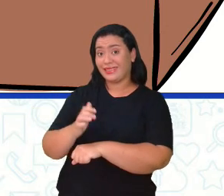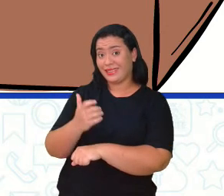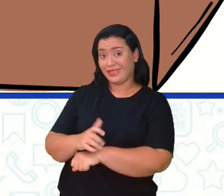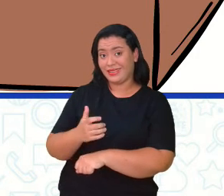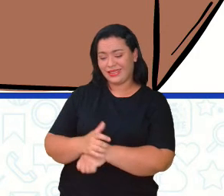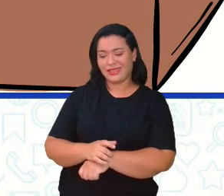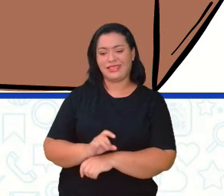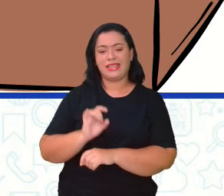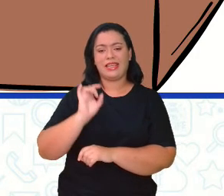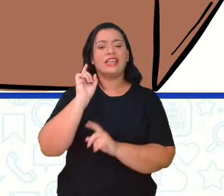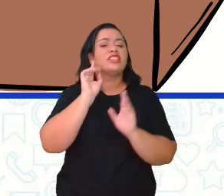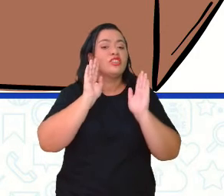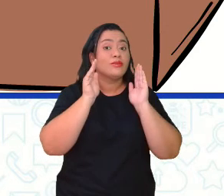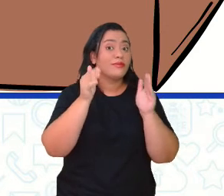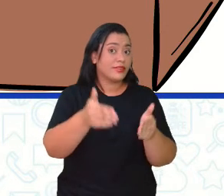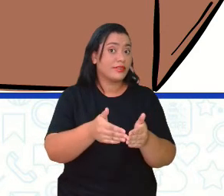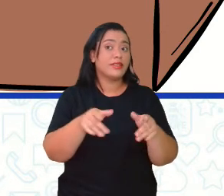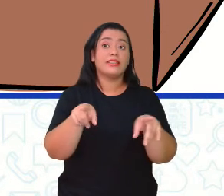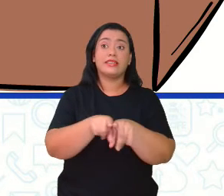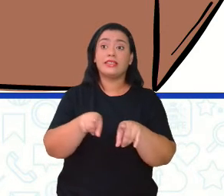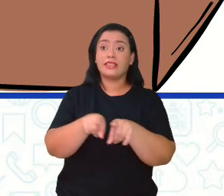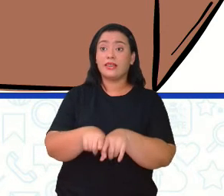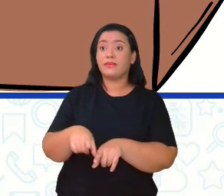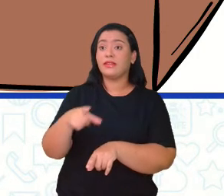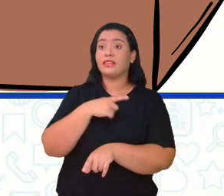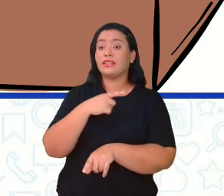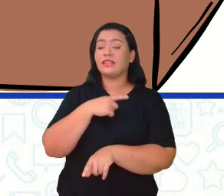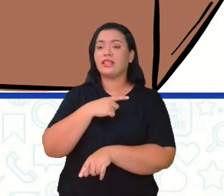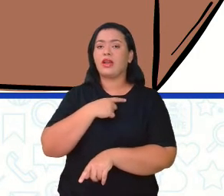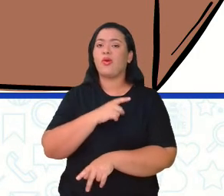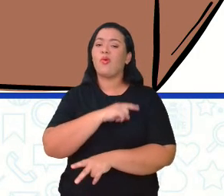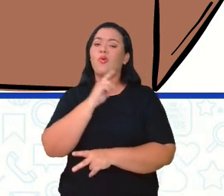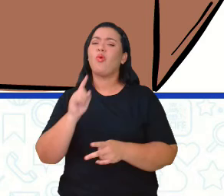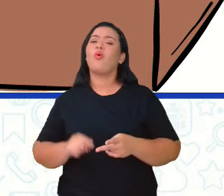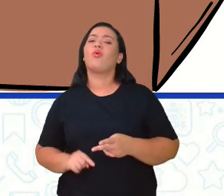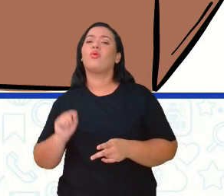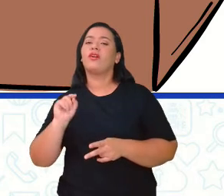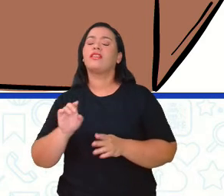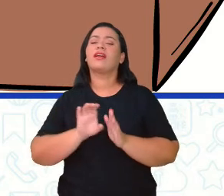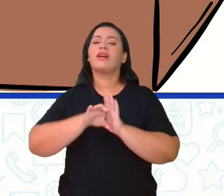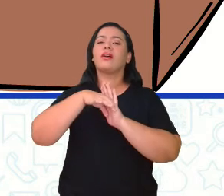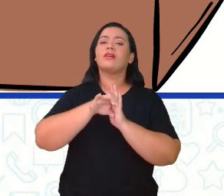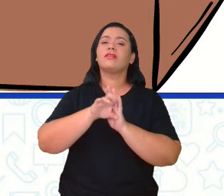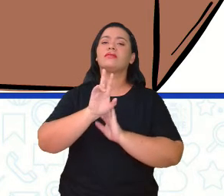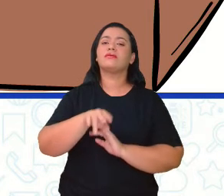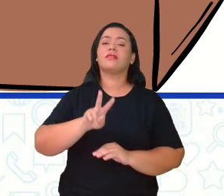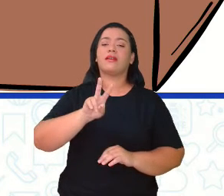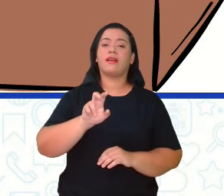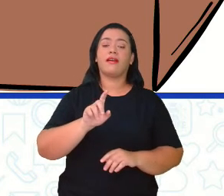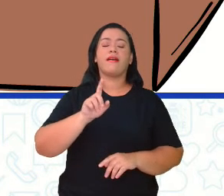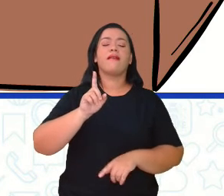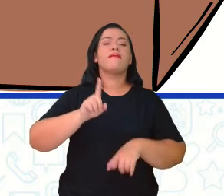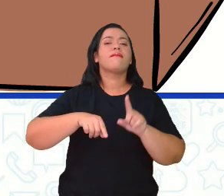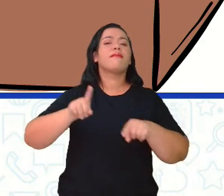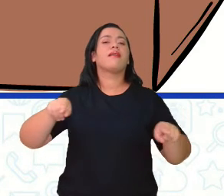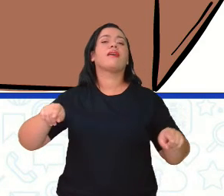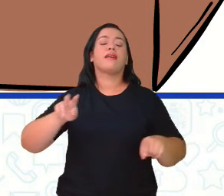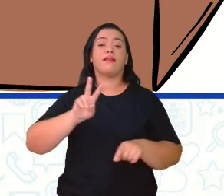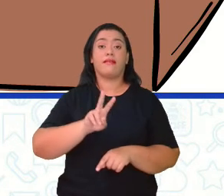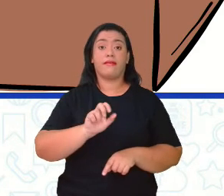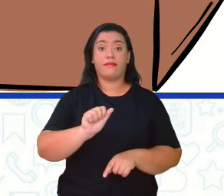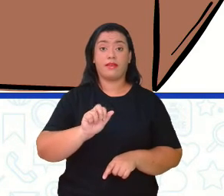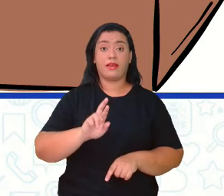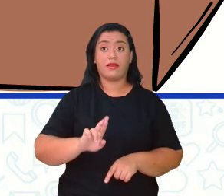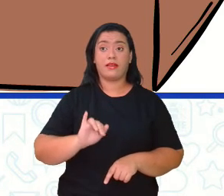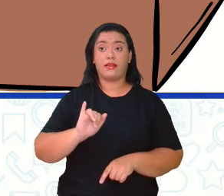coisas específicas e, ao mesmo tempo, a gente tem um outro conceito aí, que é a variabilidade, que também é